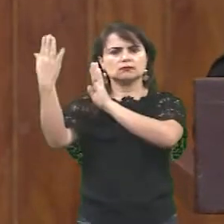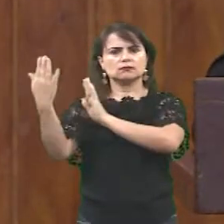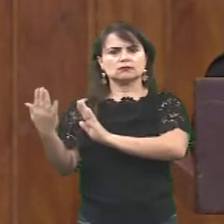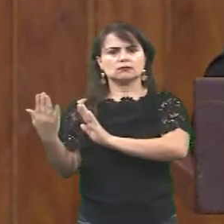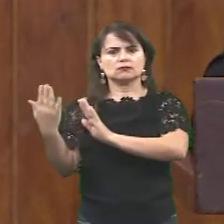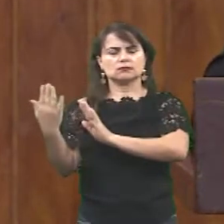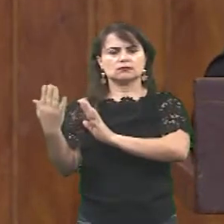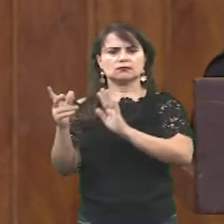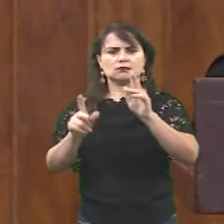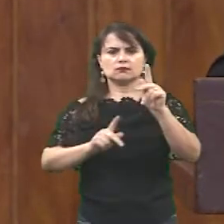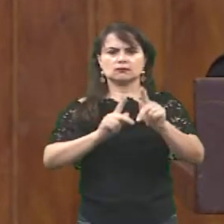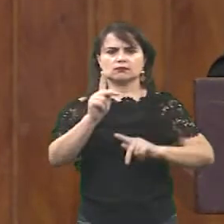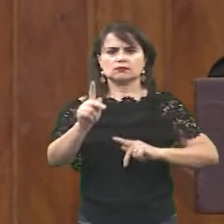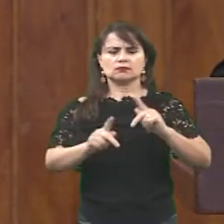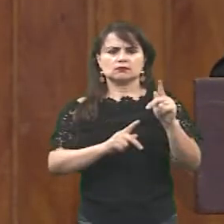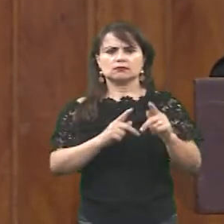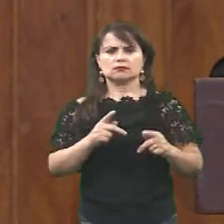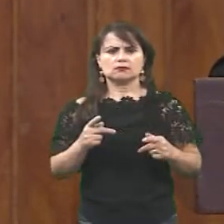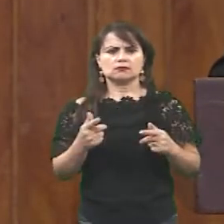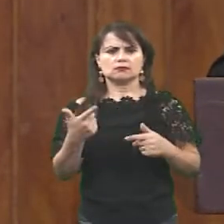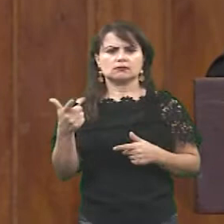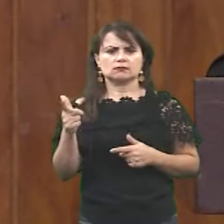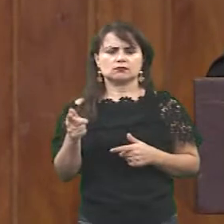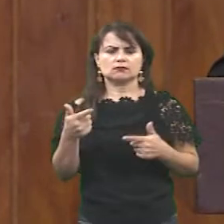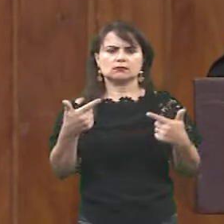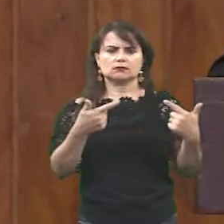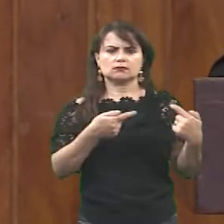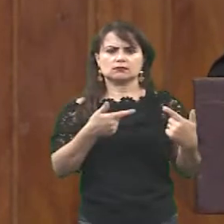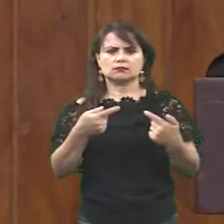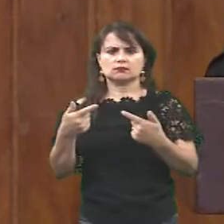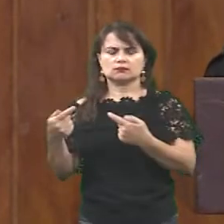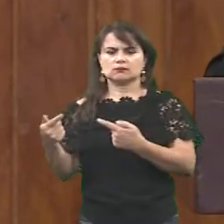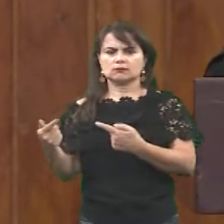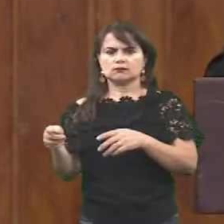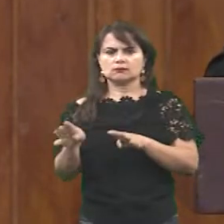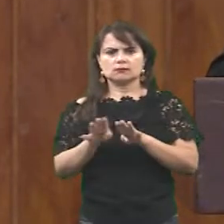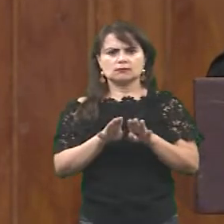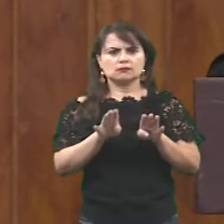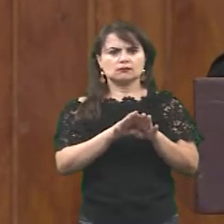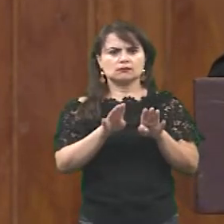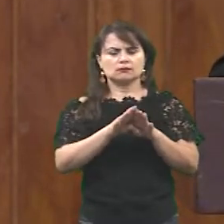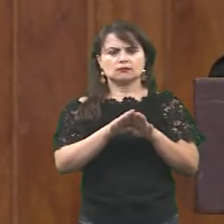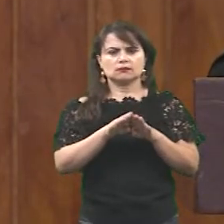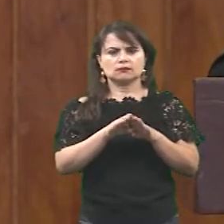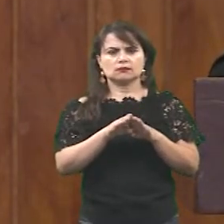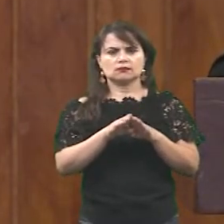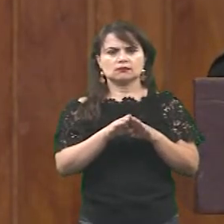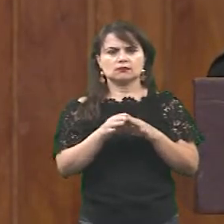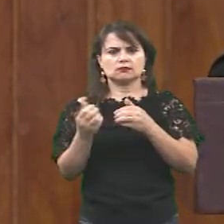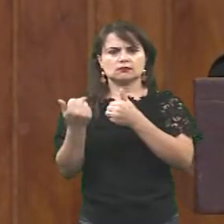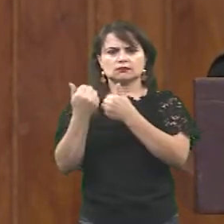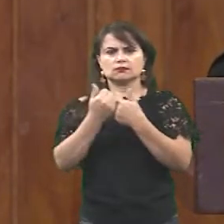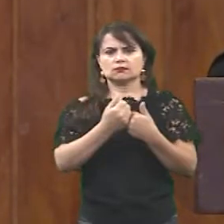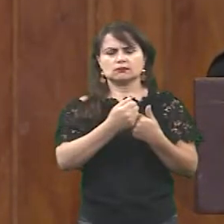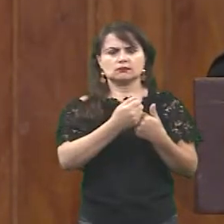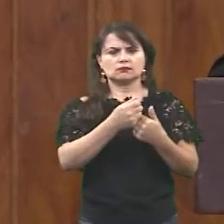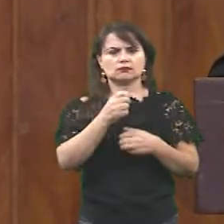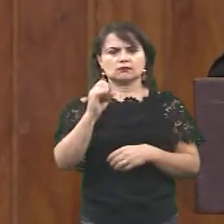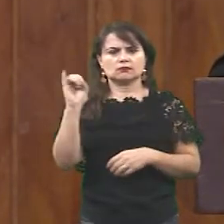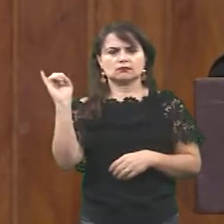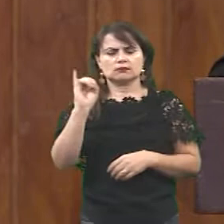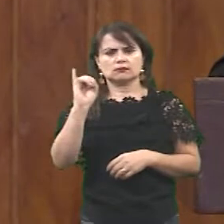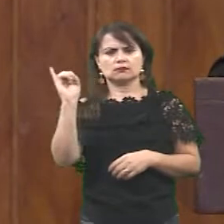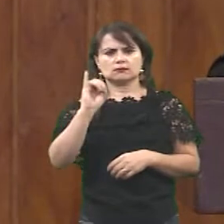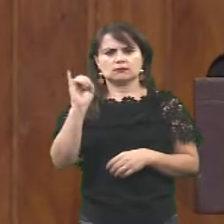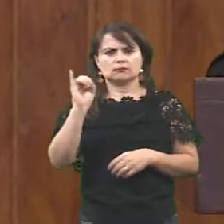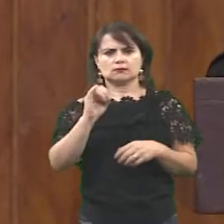do tiro de guerra que tão bem representam sua instituição e que é muito respeitada na